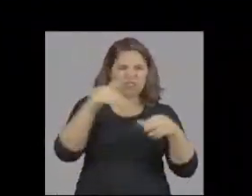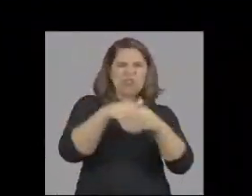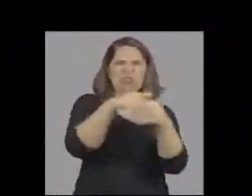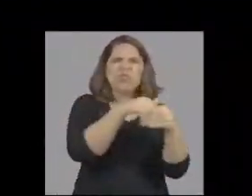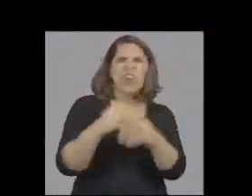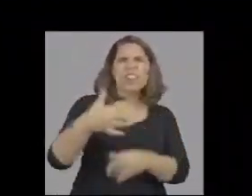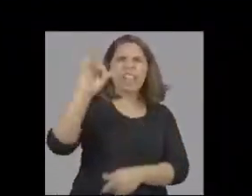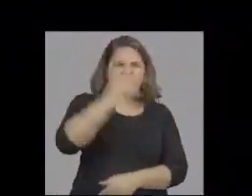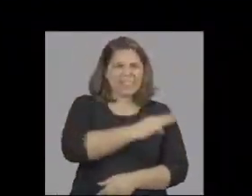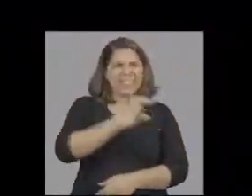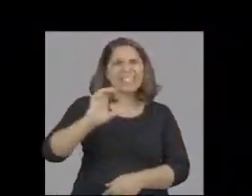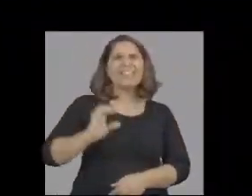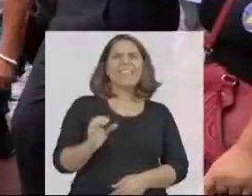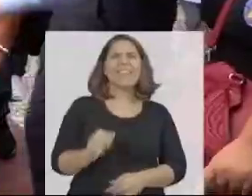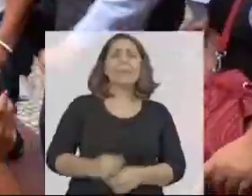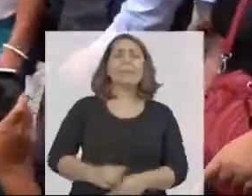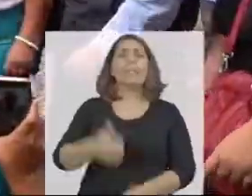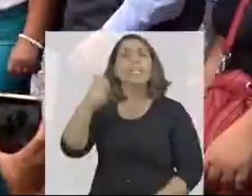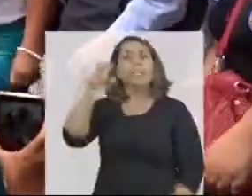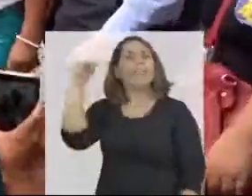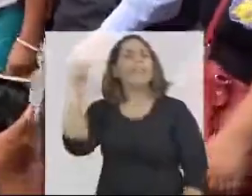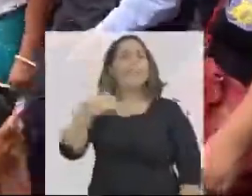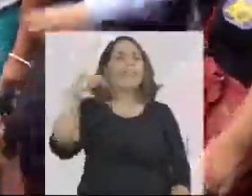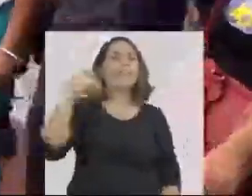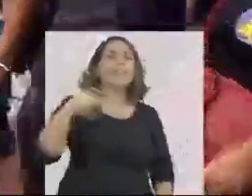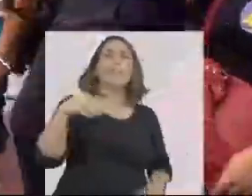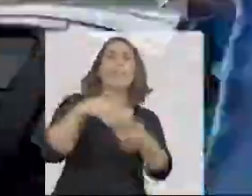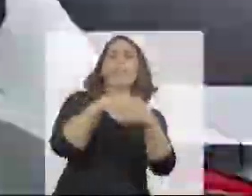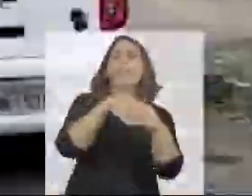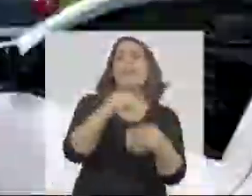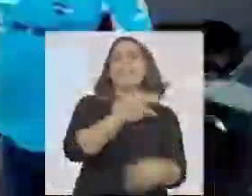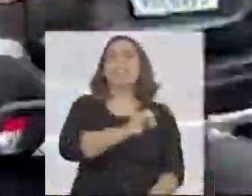No 10, é trivela!